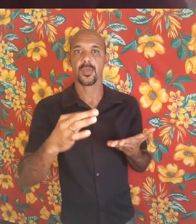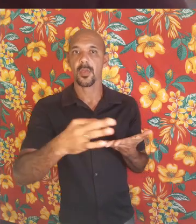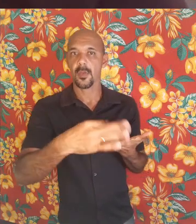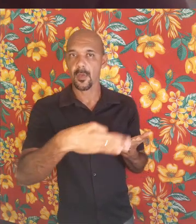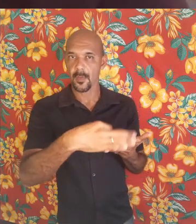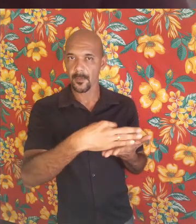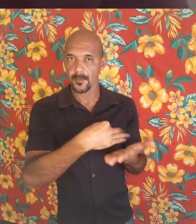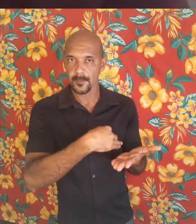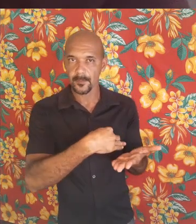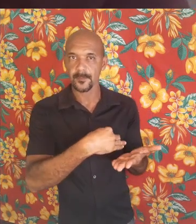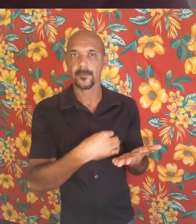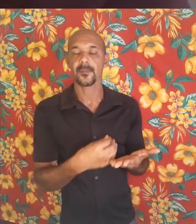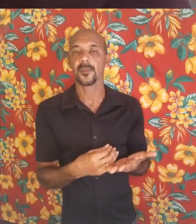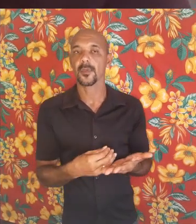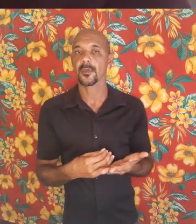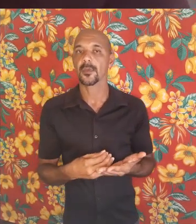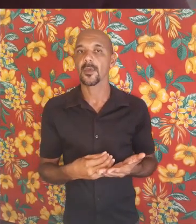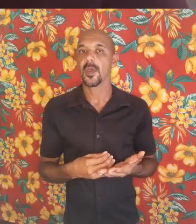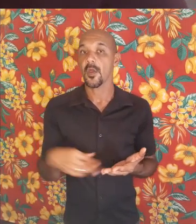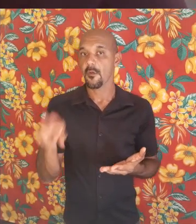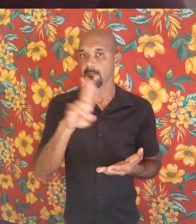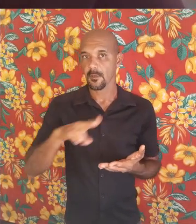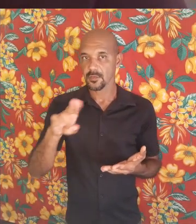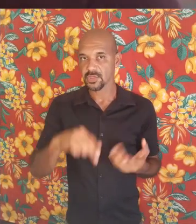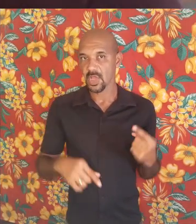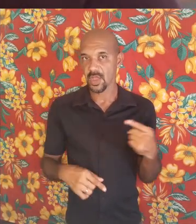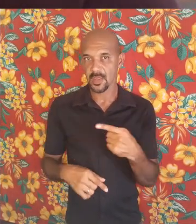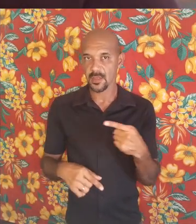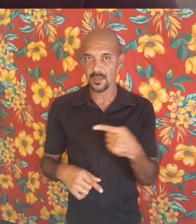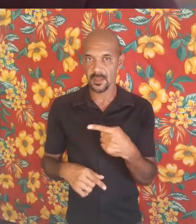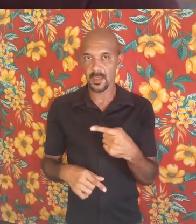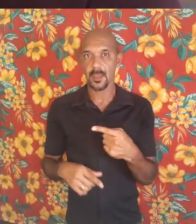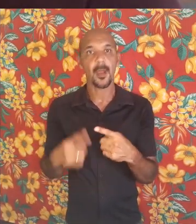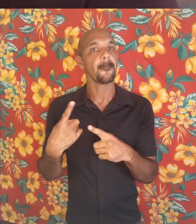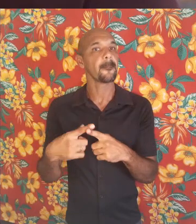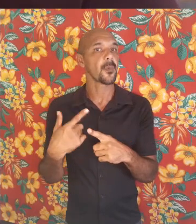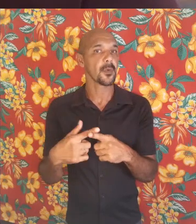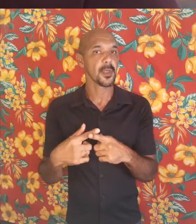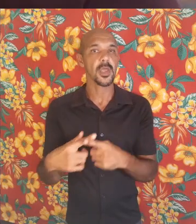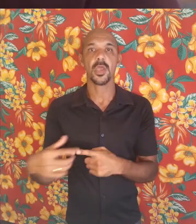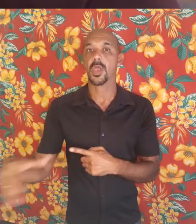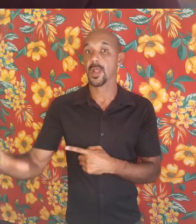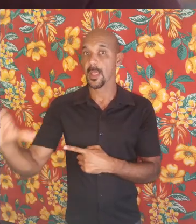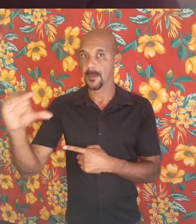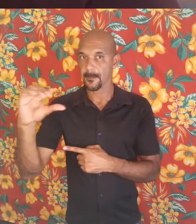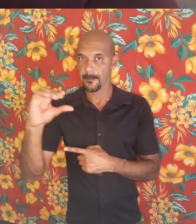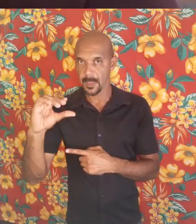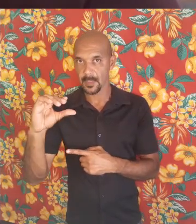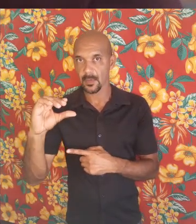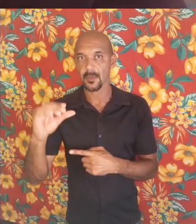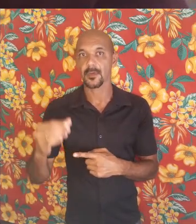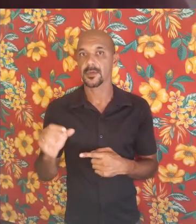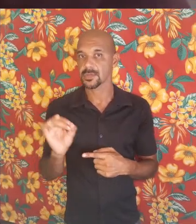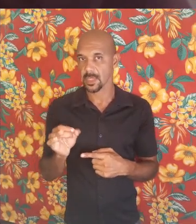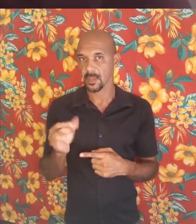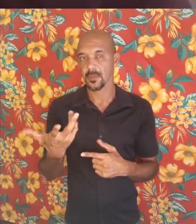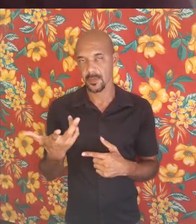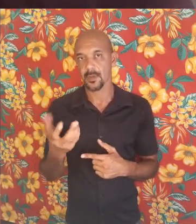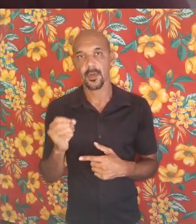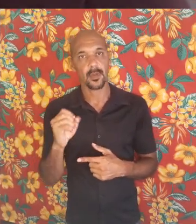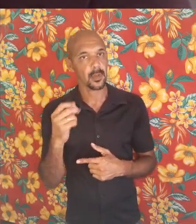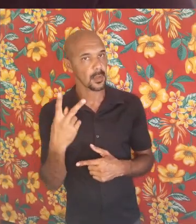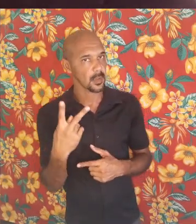por esse aqui, que é o menor, né? E vai ser mais eficiente para esse corte,